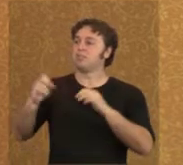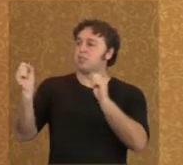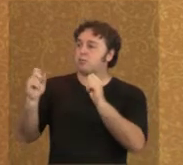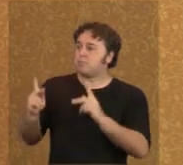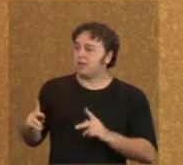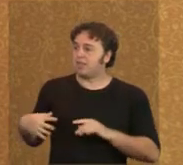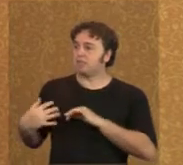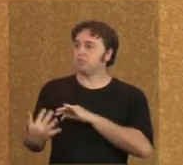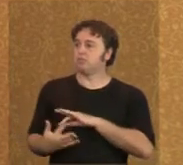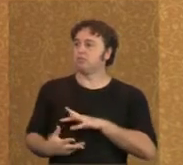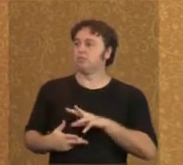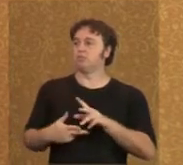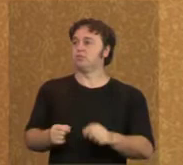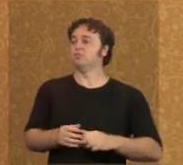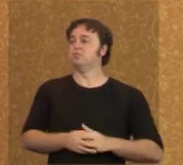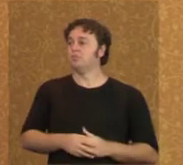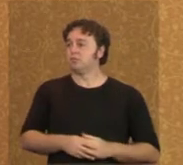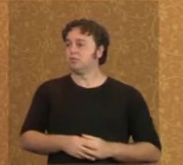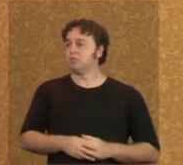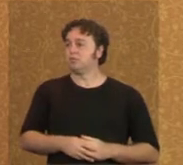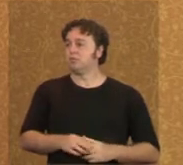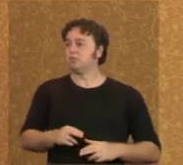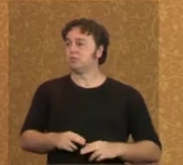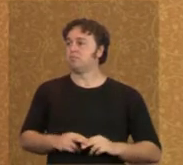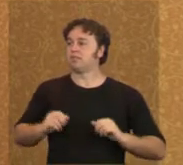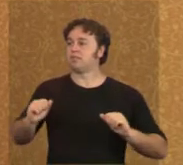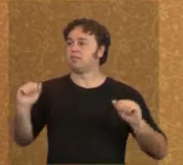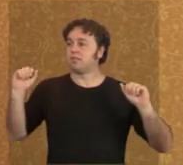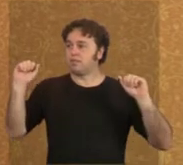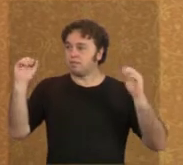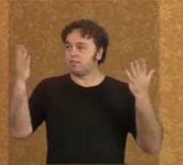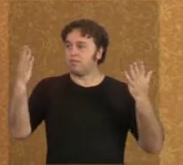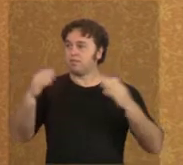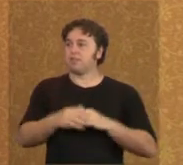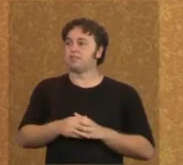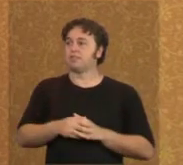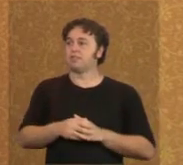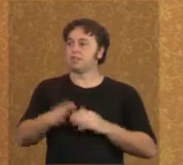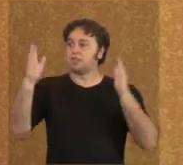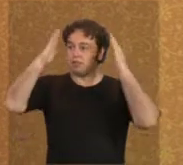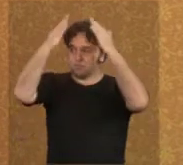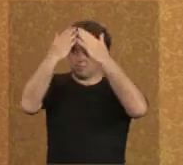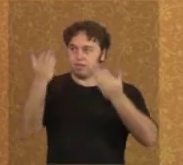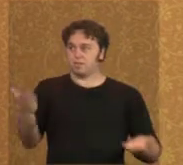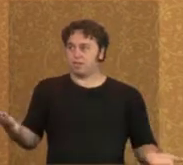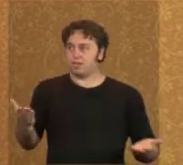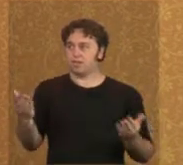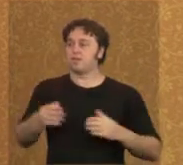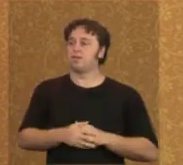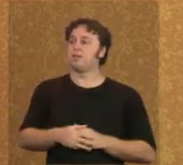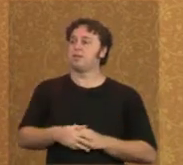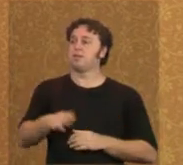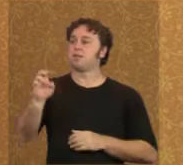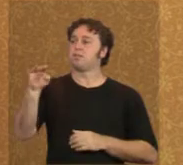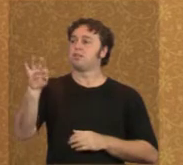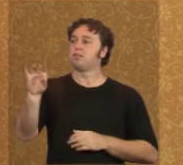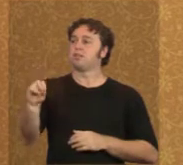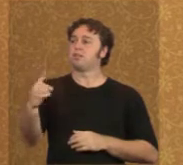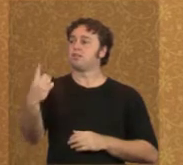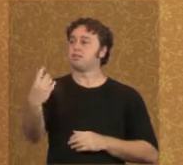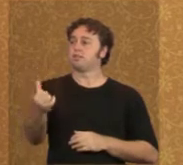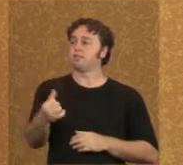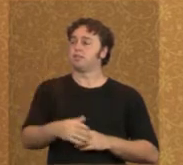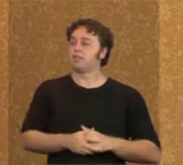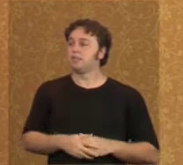mundo. Paz no mundo. Pelo aniversário do Papa, que é este mês, né? Isso, Papa Bento XVI. Pela